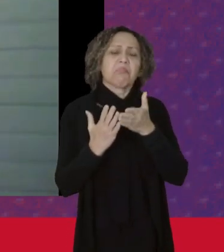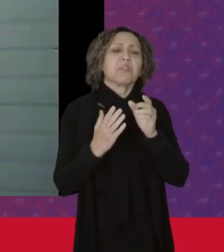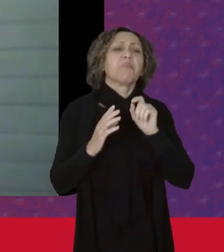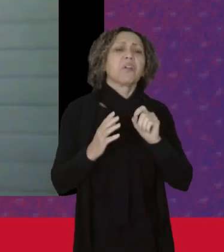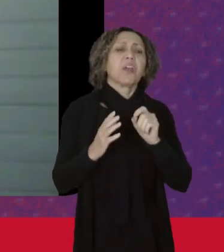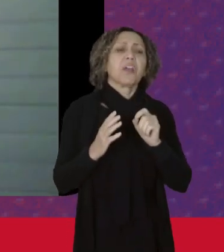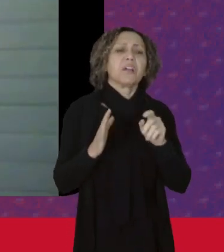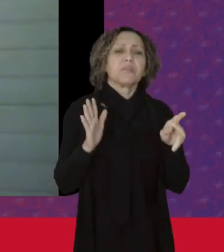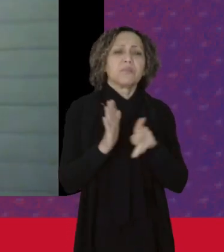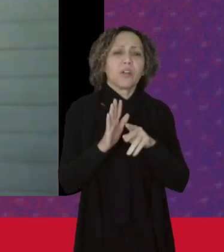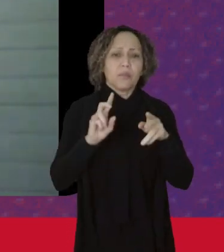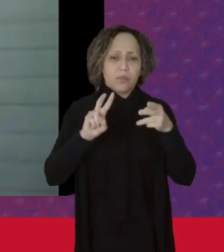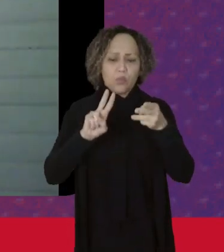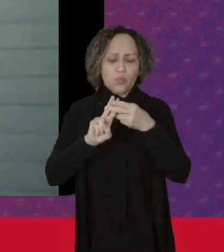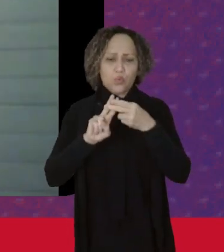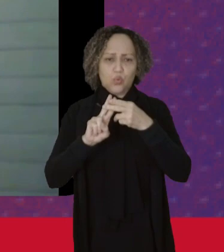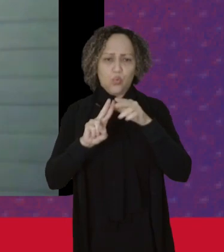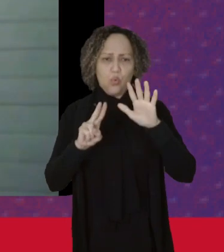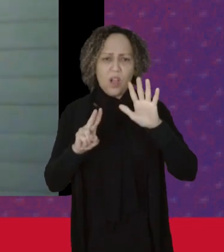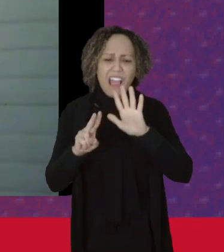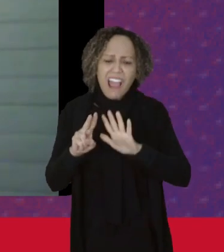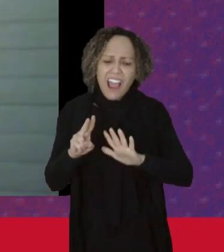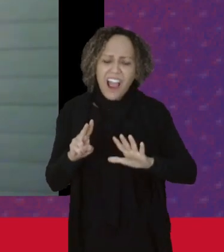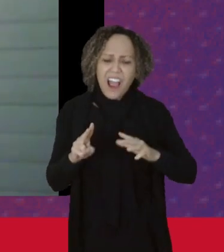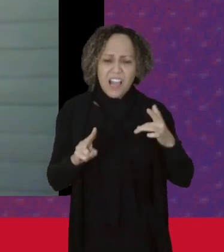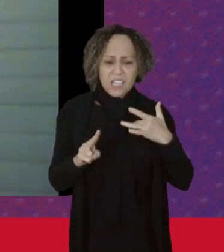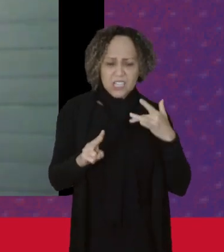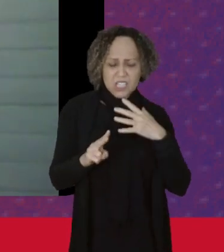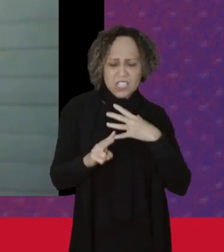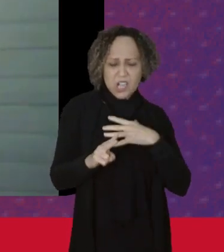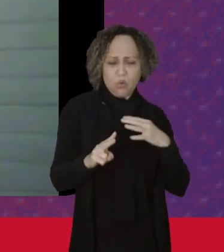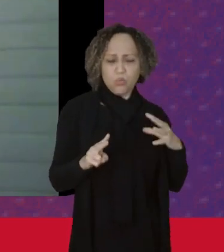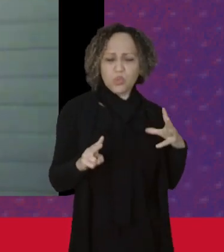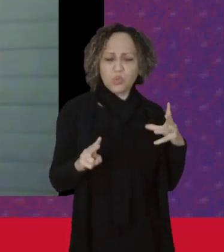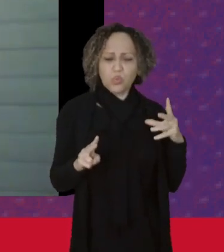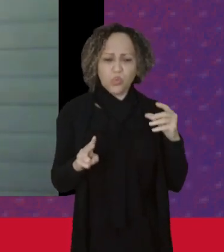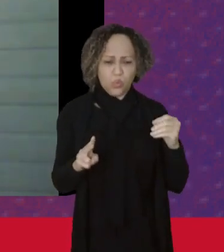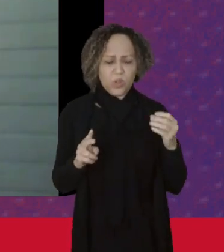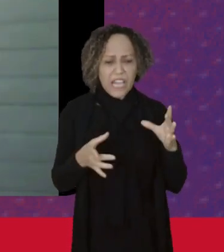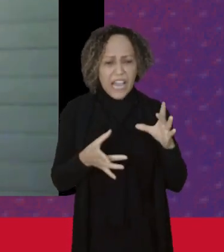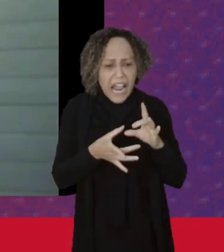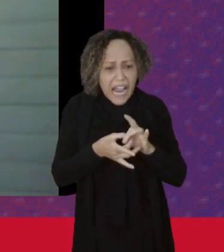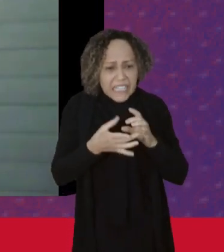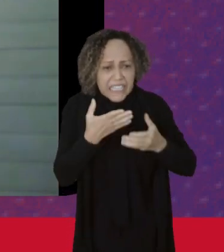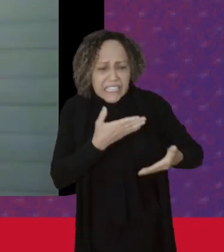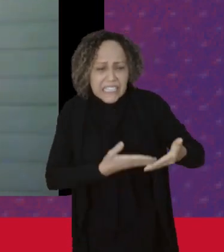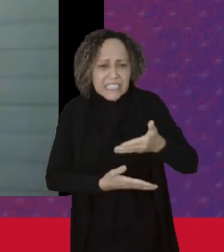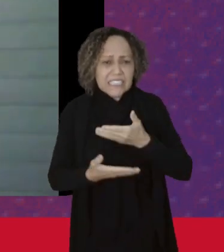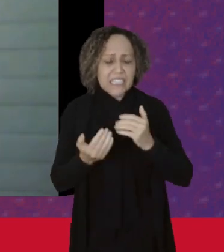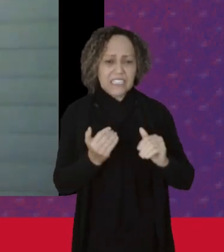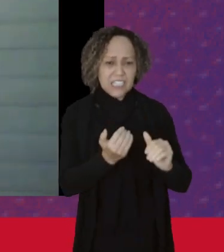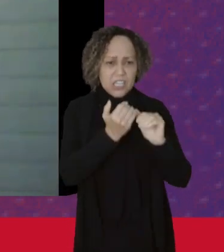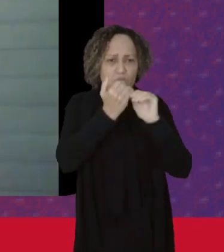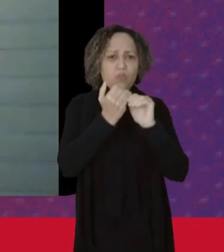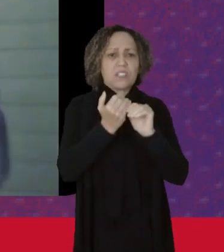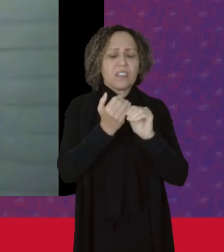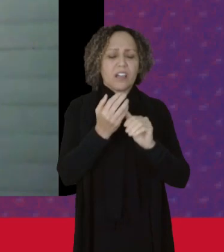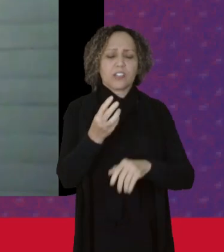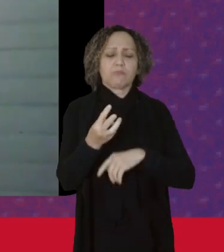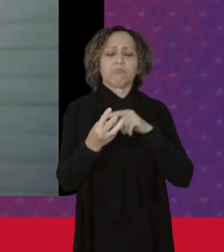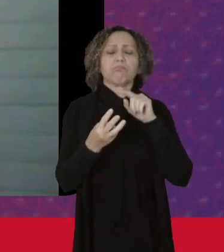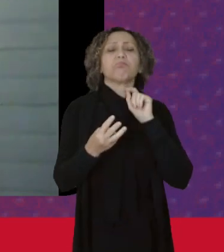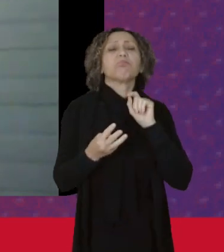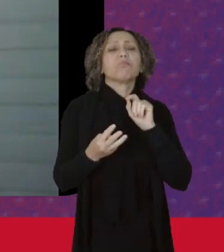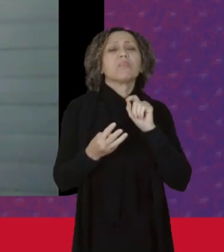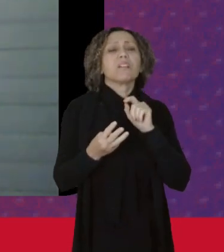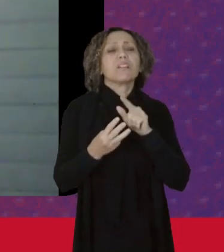tem lá, né, a universalidade, a integralidade e a equidade. O que isso quer dizer? Quer dizer que